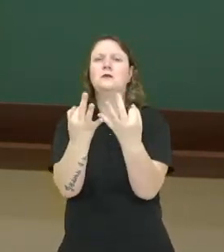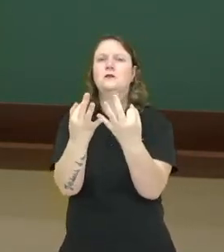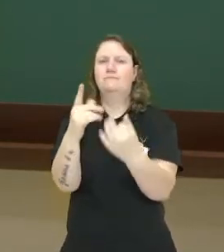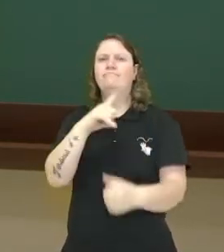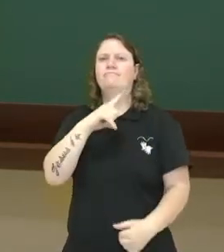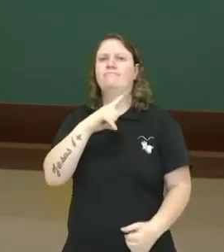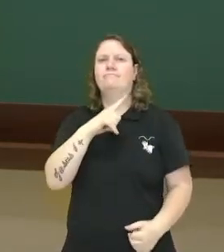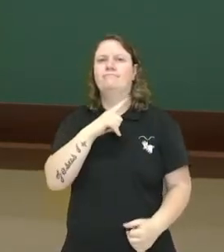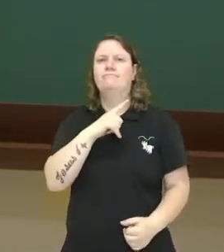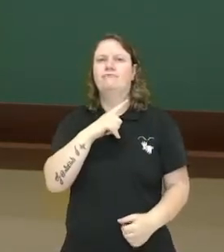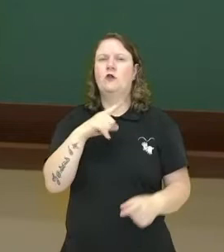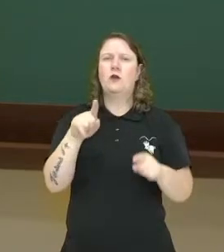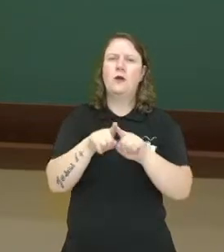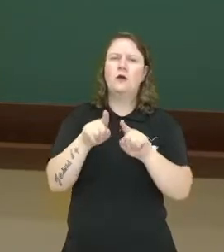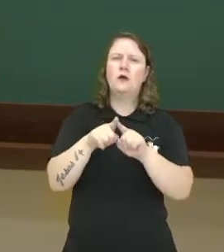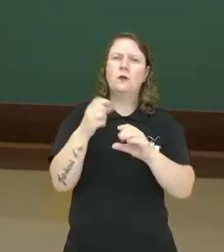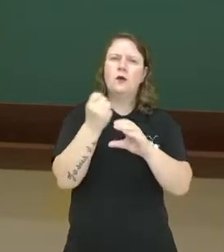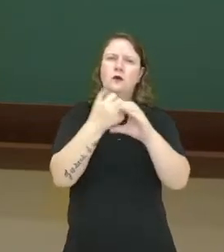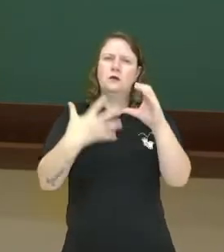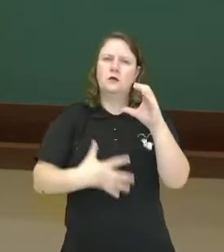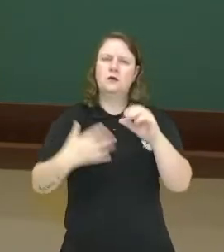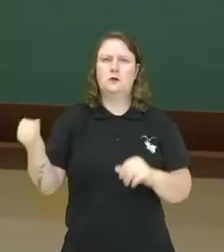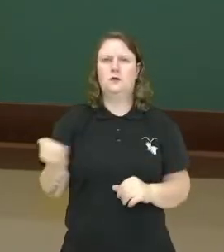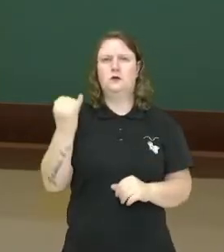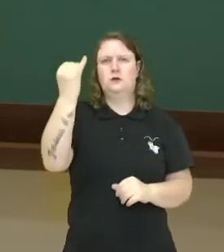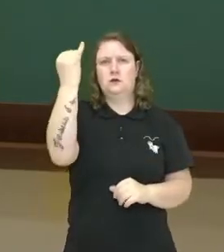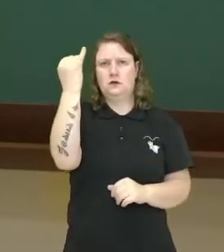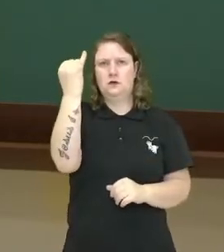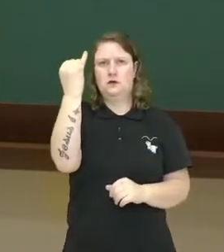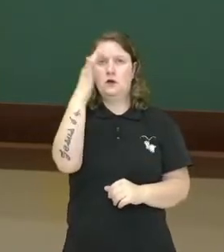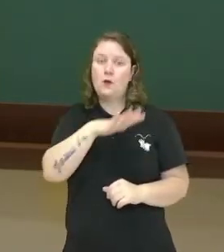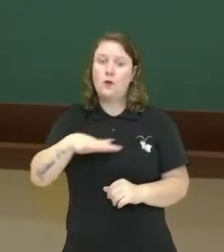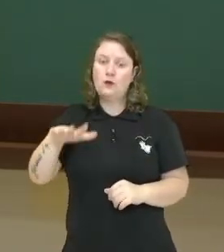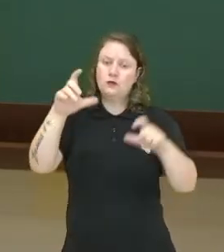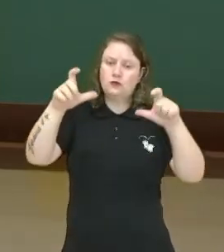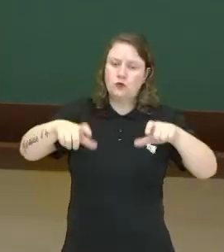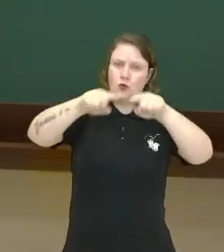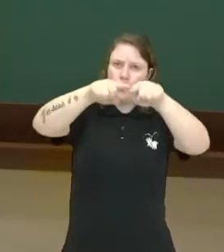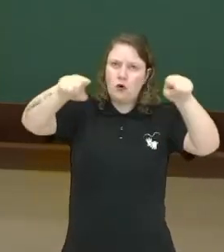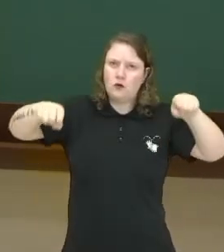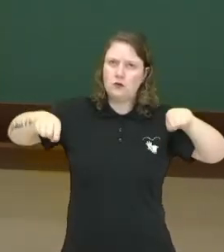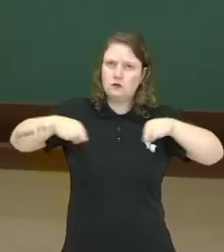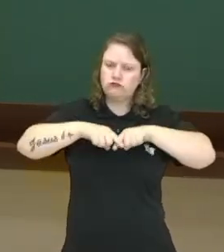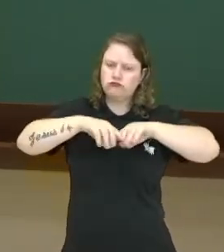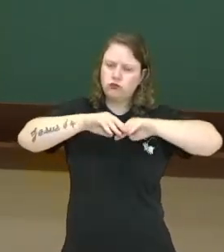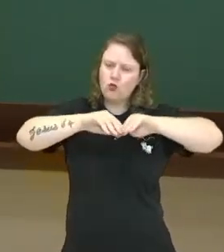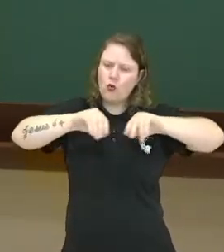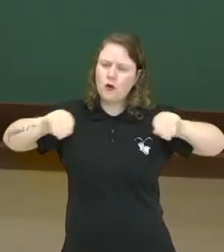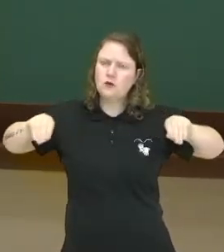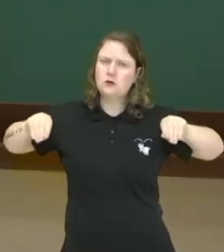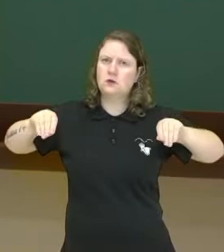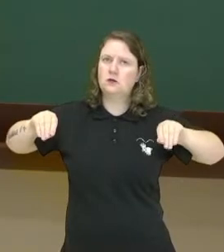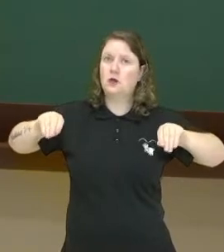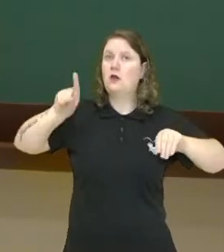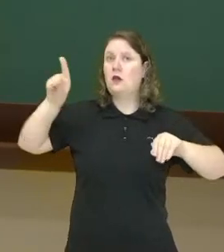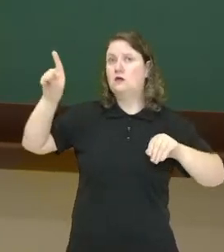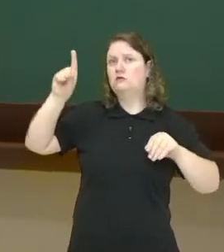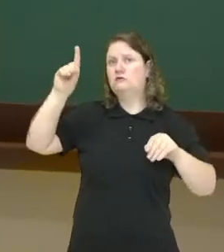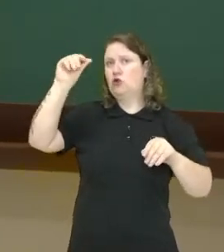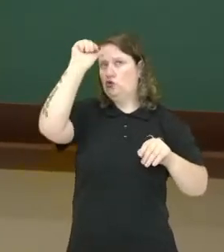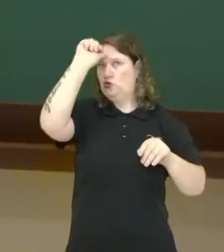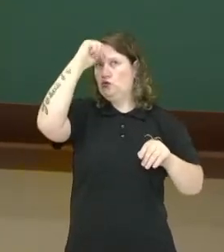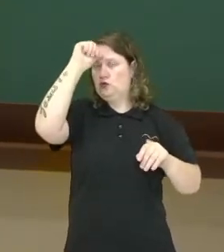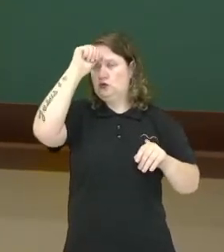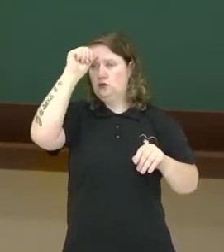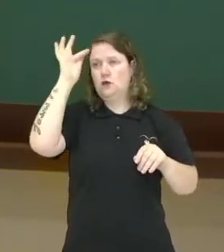importante na maneira de conduzir e organizar o espaço geográfico indiano é utilizar uma filosofia antiga local, né,